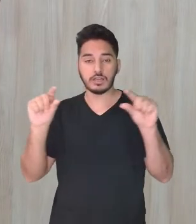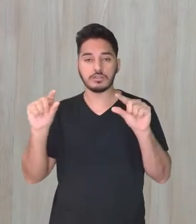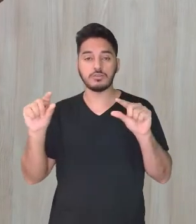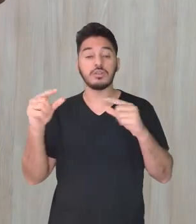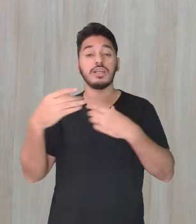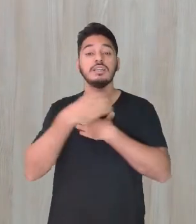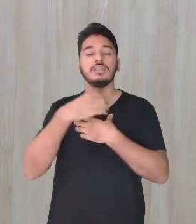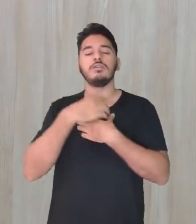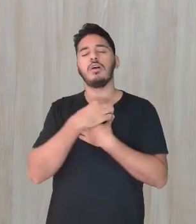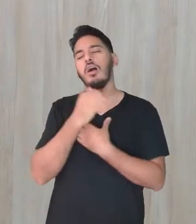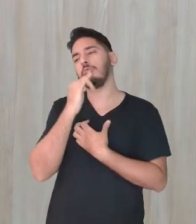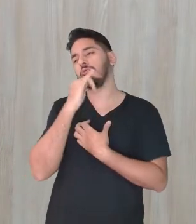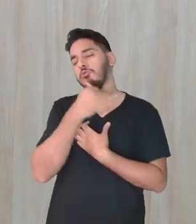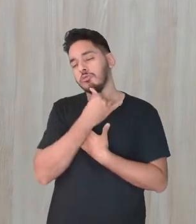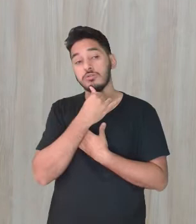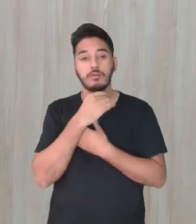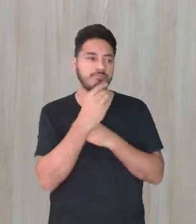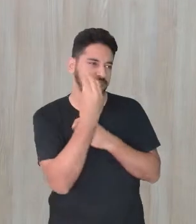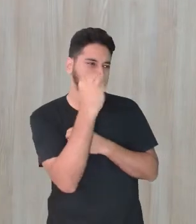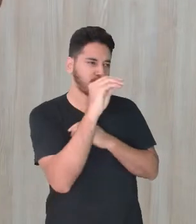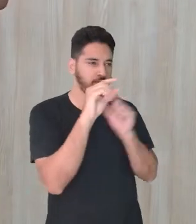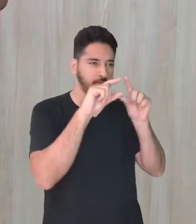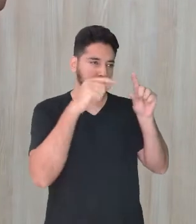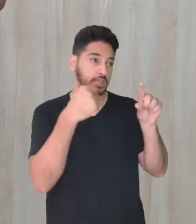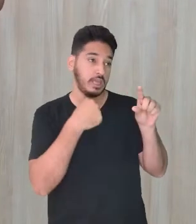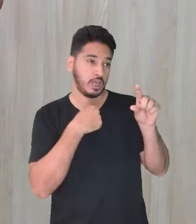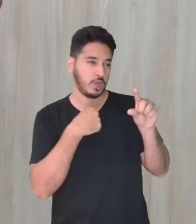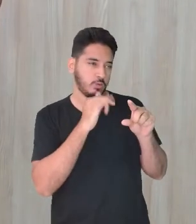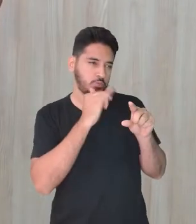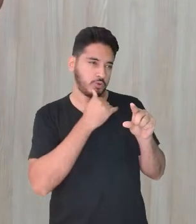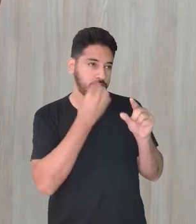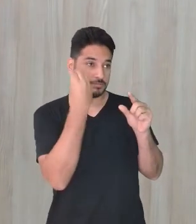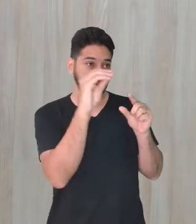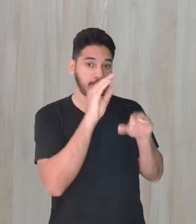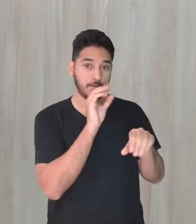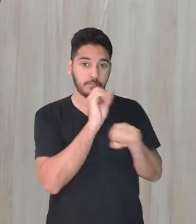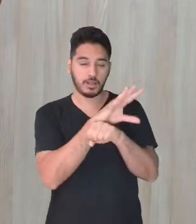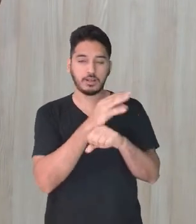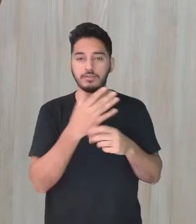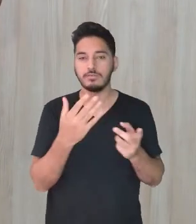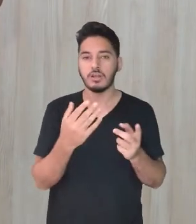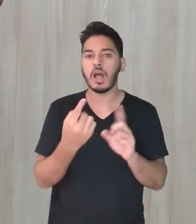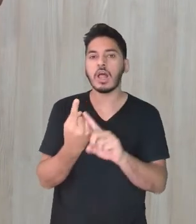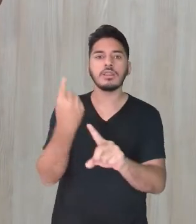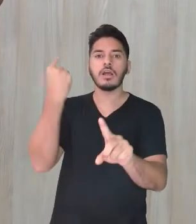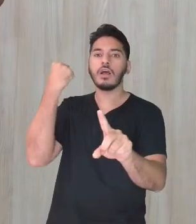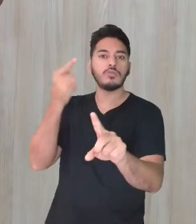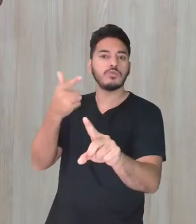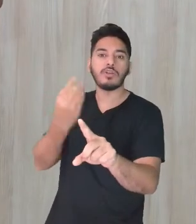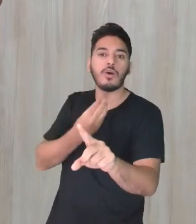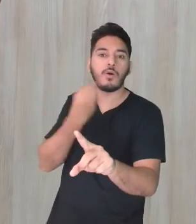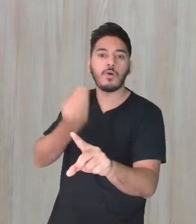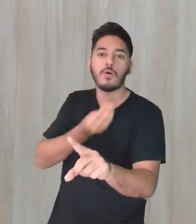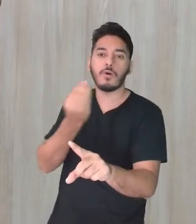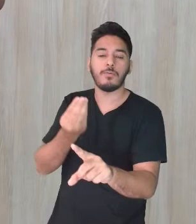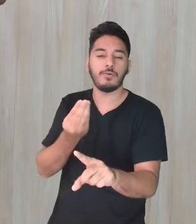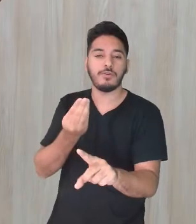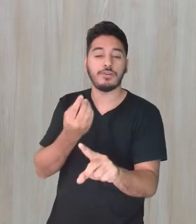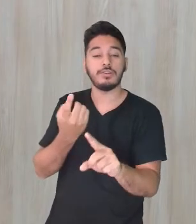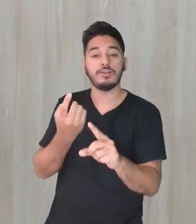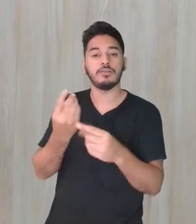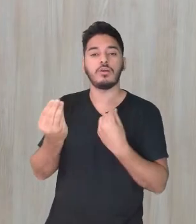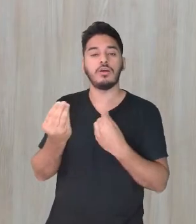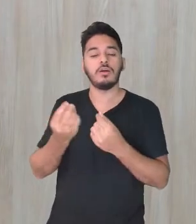está sentindo naquele momento. Naquela época, eles não tinham como expressar isso, né? Então, eles se expressavam através